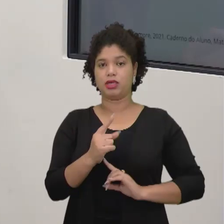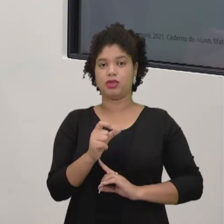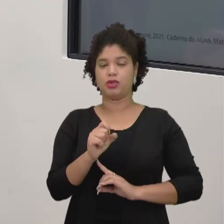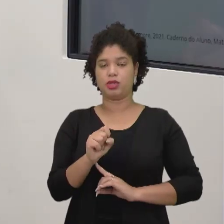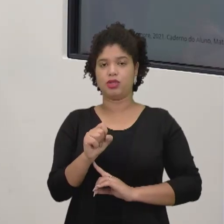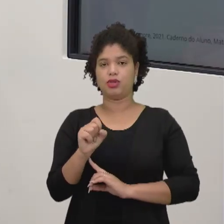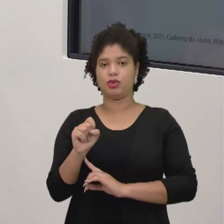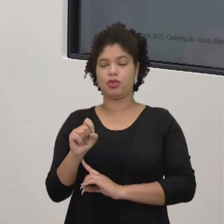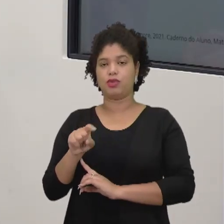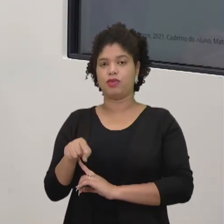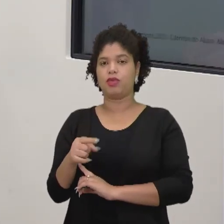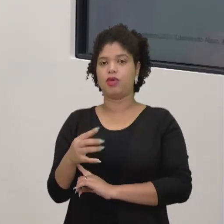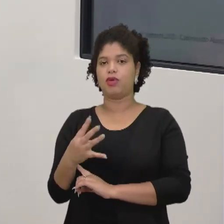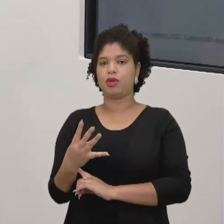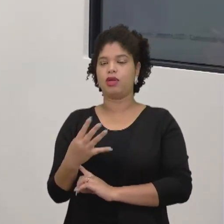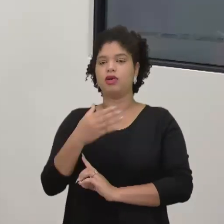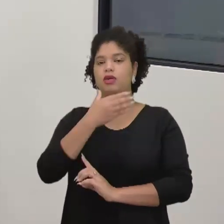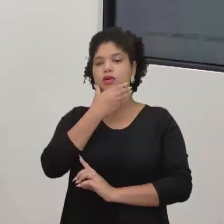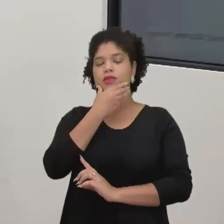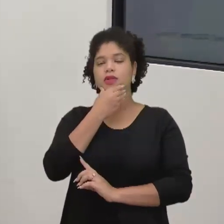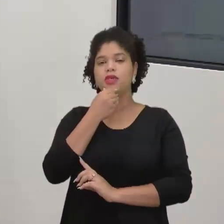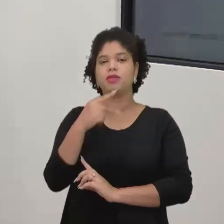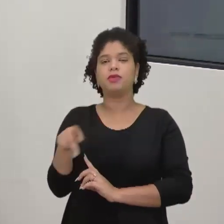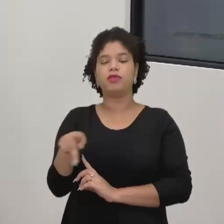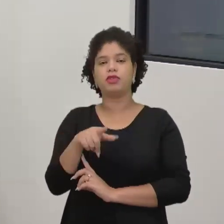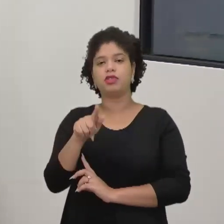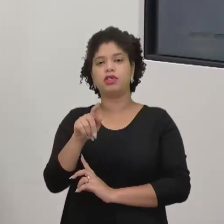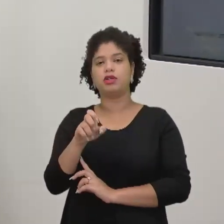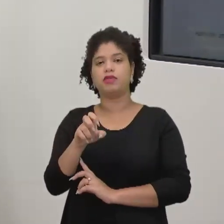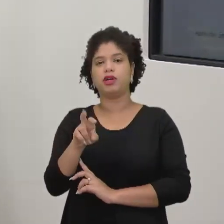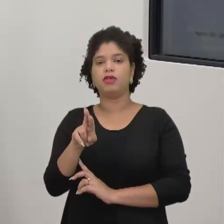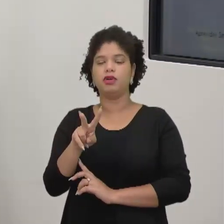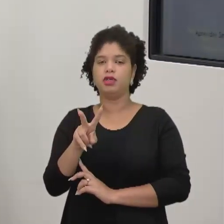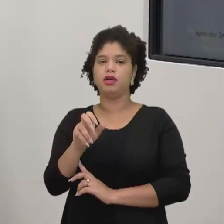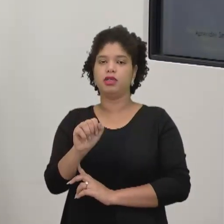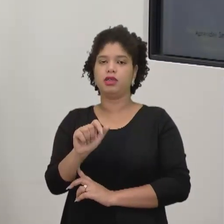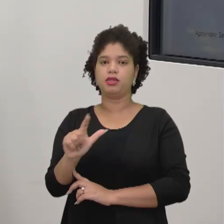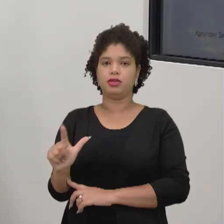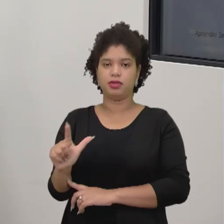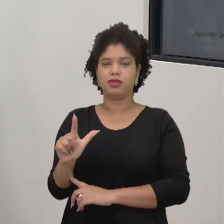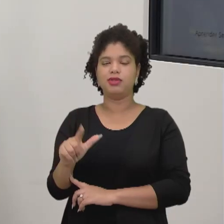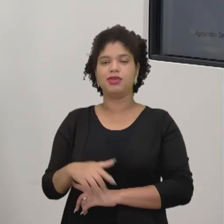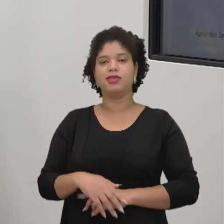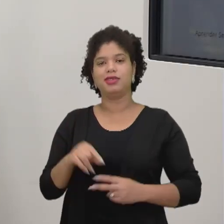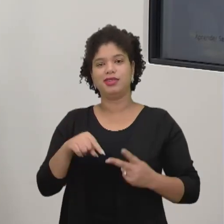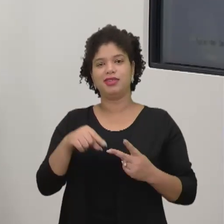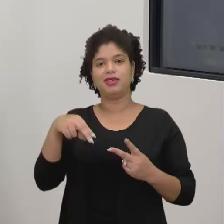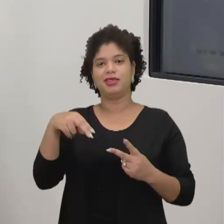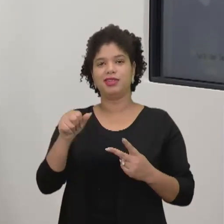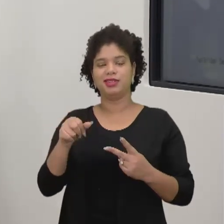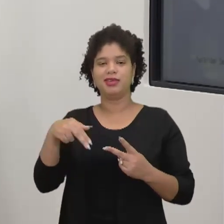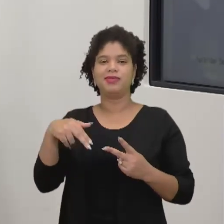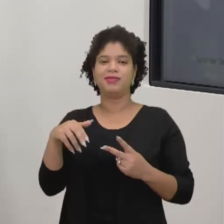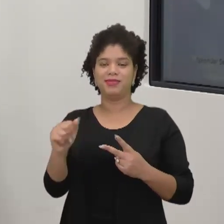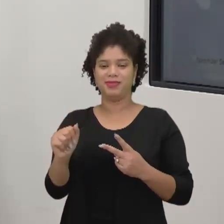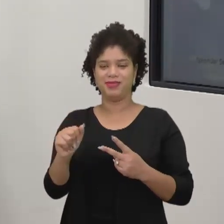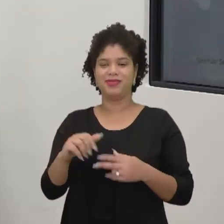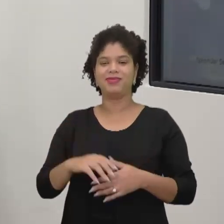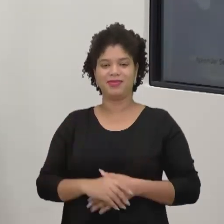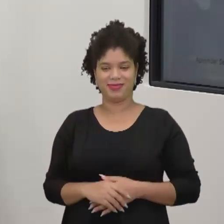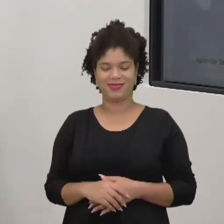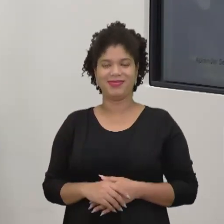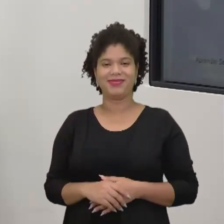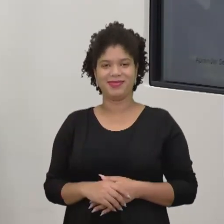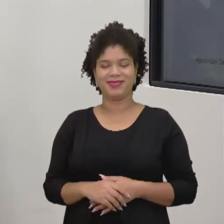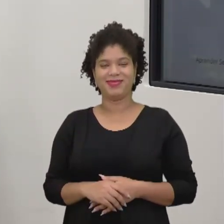188,4. Olha, o professor Gerval colocou toda a continha. A aluna Nathalie da professora Sandra mandou a resposta direitinho, já de